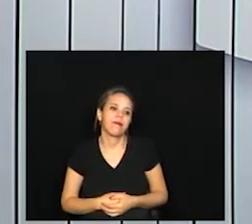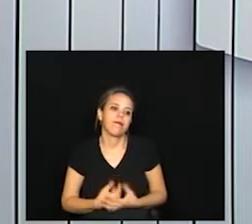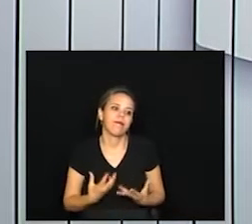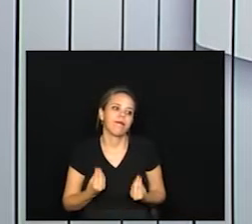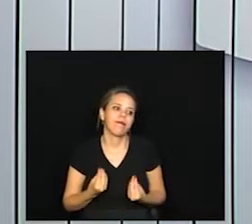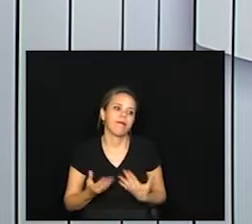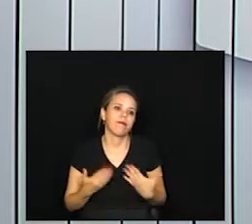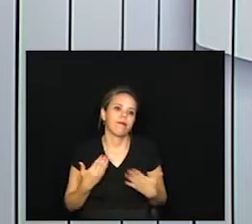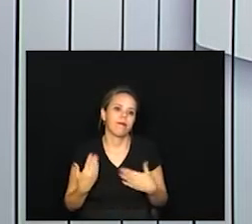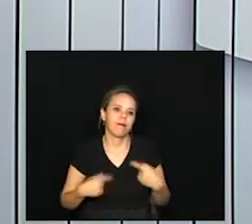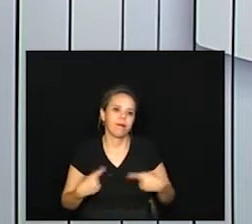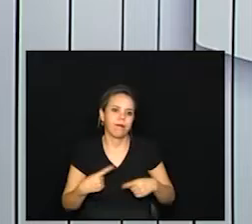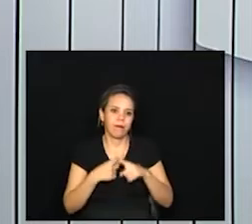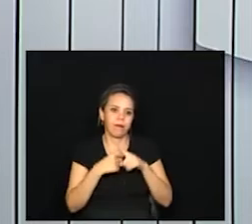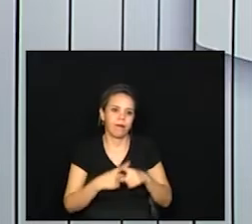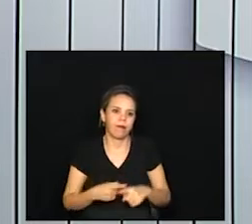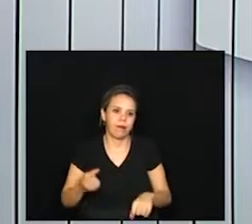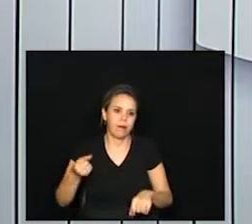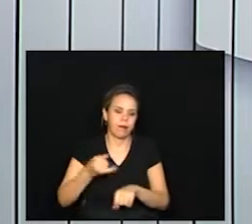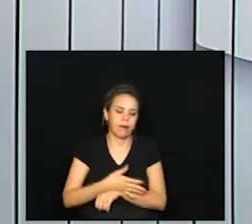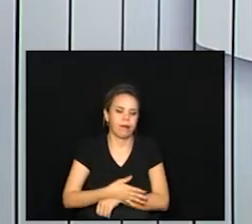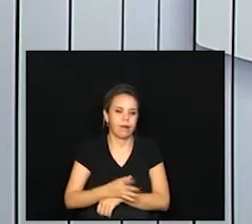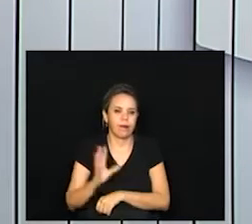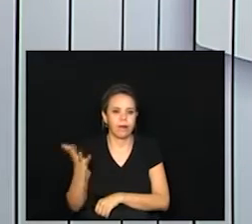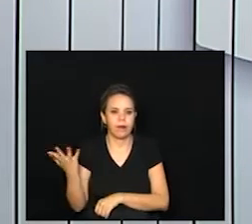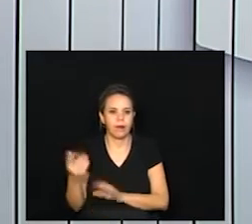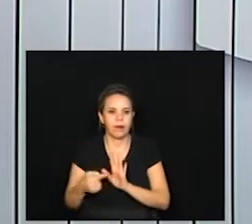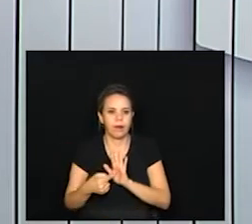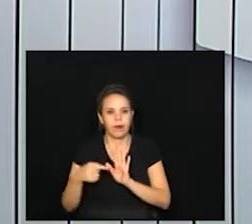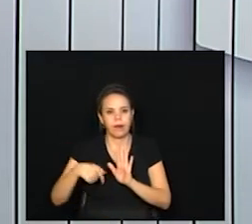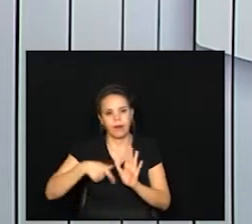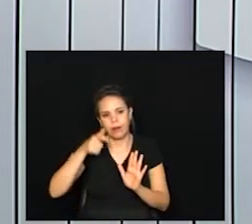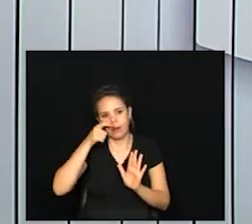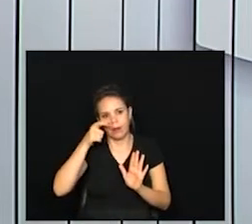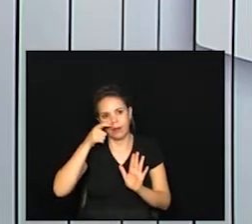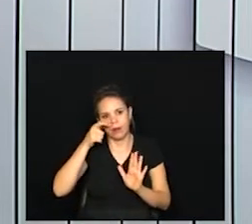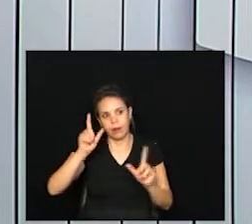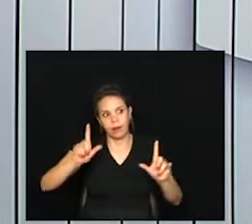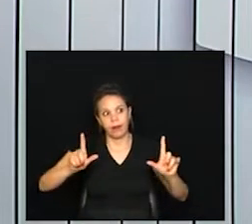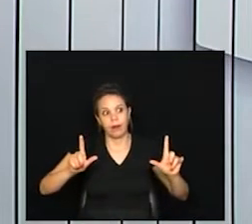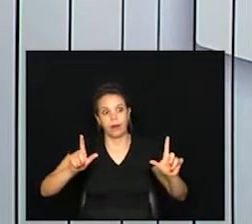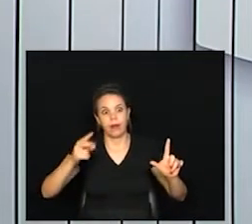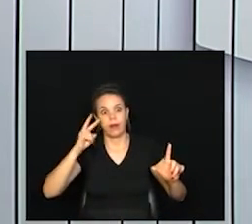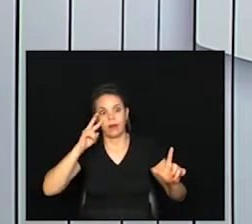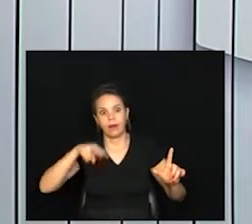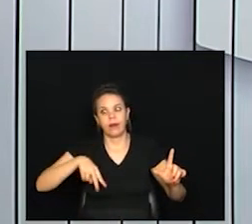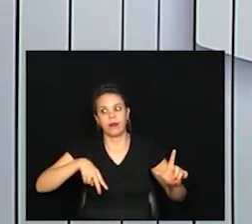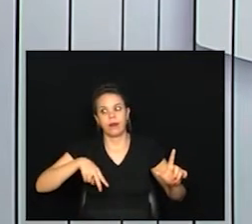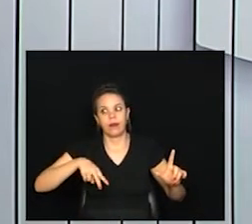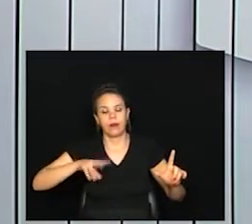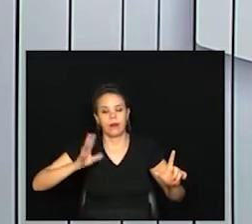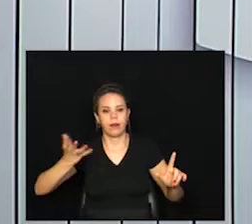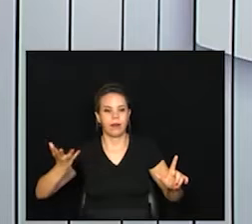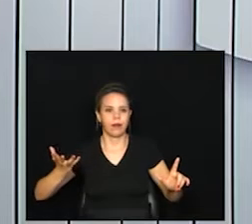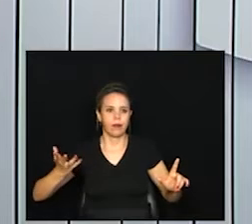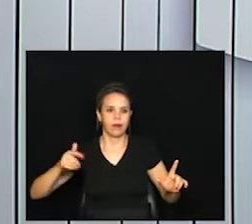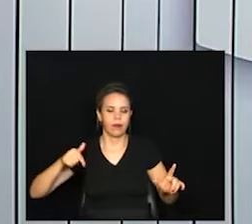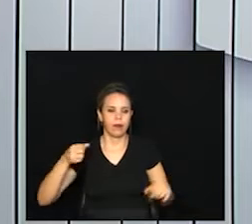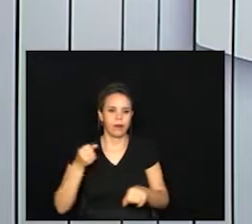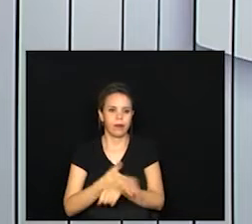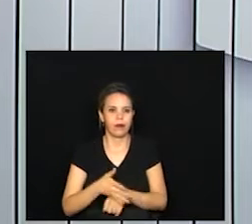muitas competições acontecendo de madrugada e este apresentador fica lá com a TV ligada, assistindo. E